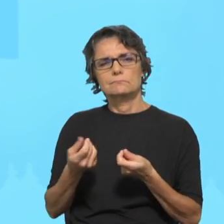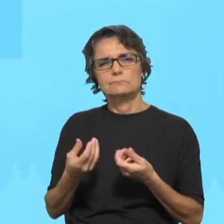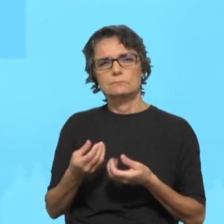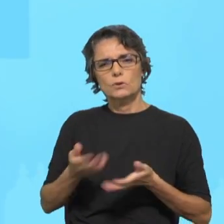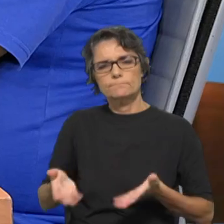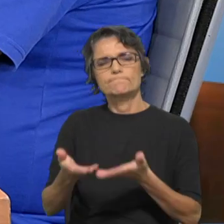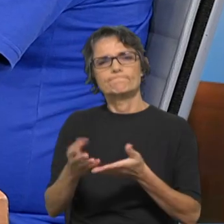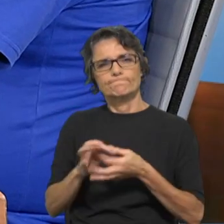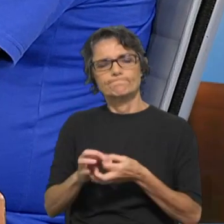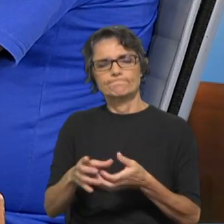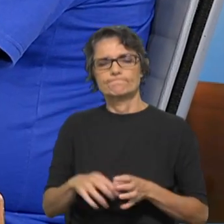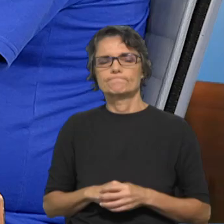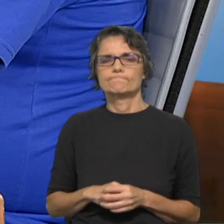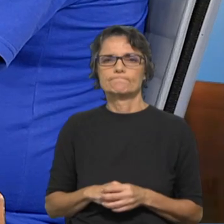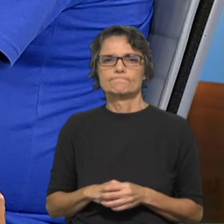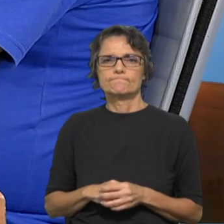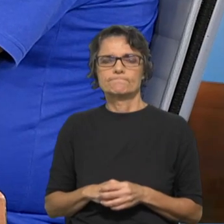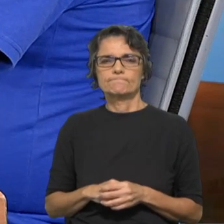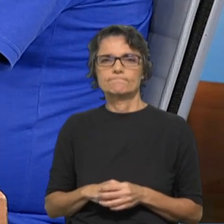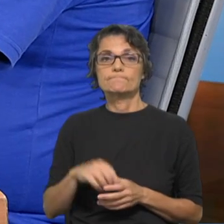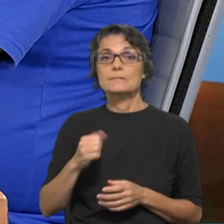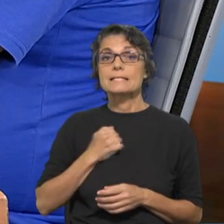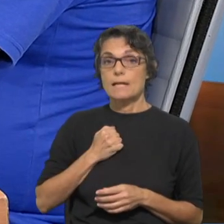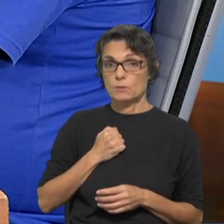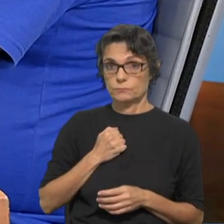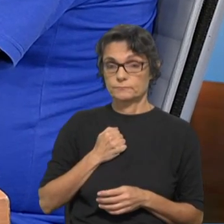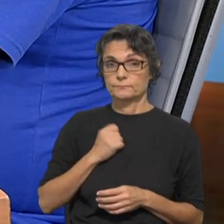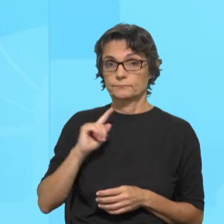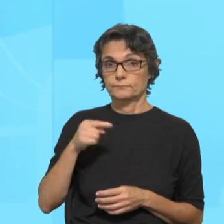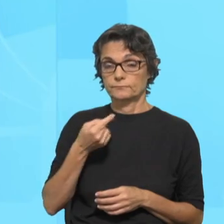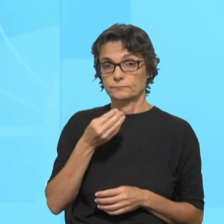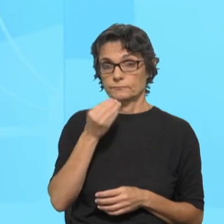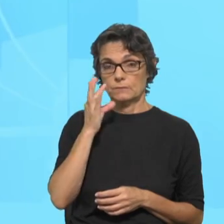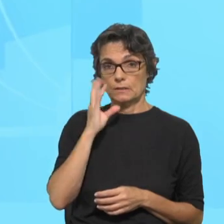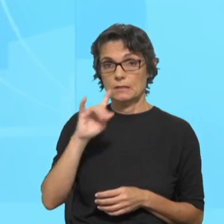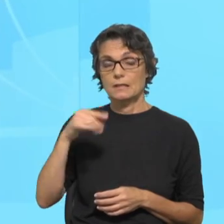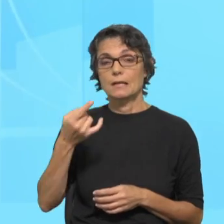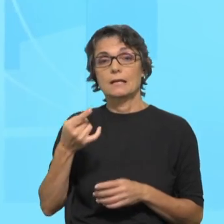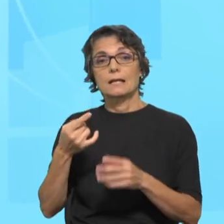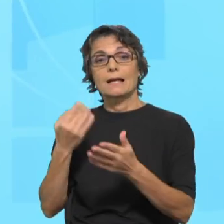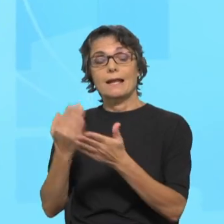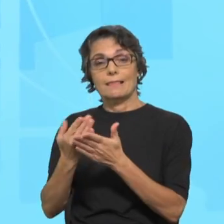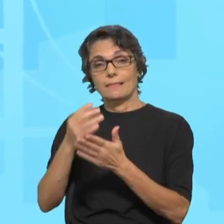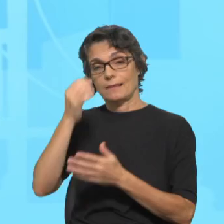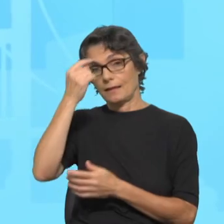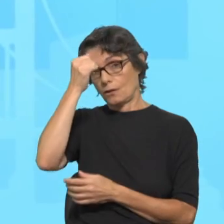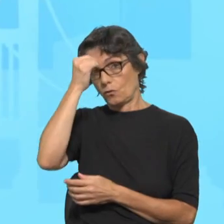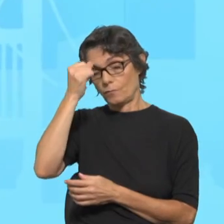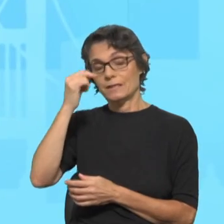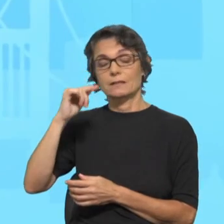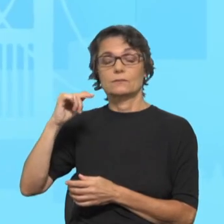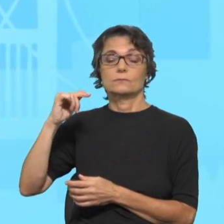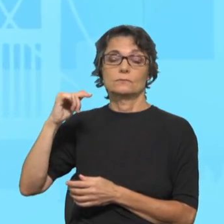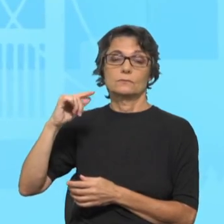os vários convívios. Portanto, acontece sábado depois do almoço e até domingo à hora do almoço, é isso? O acolhimento pelas 2